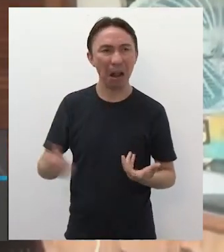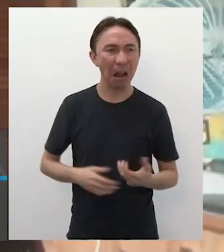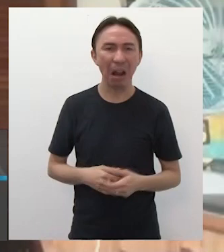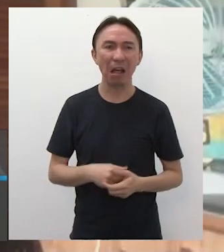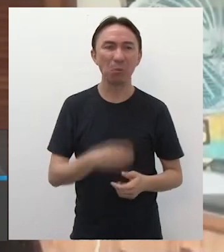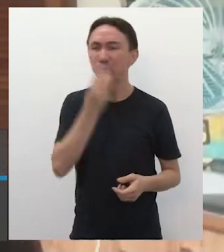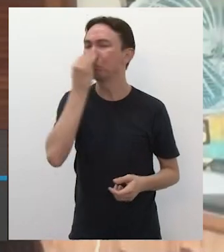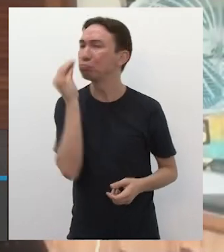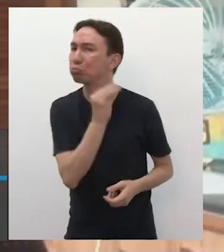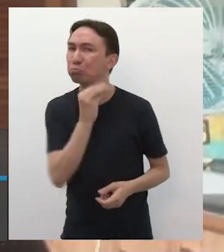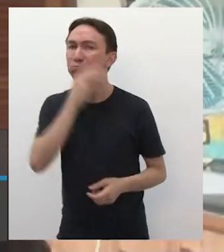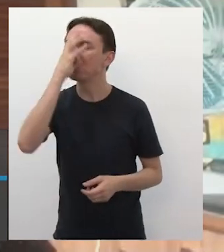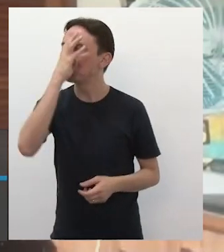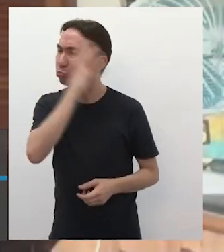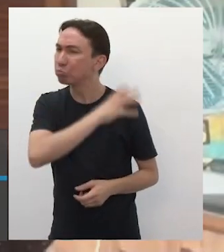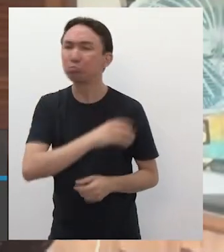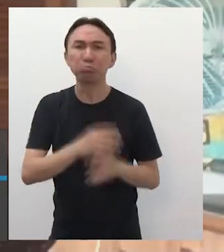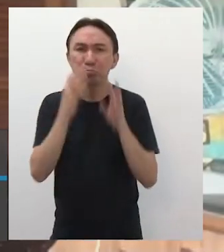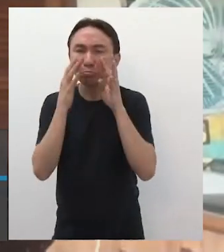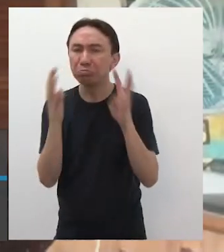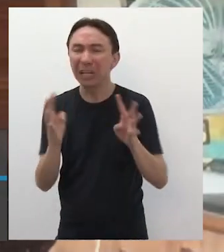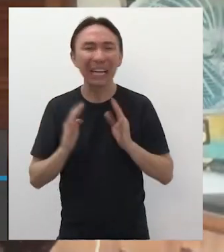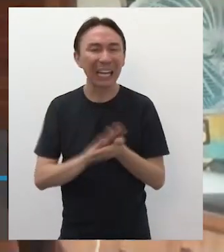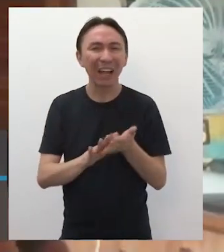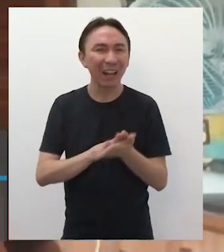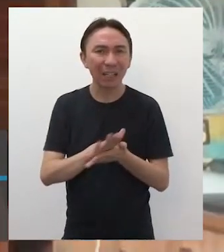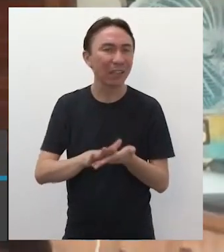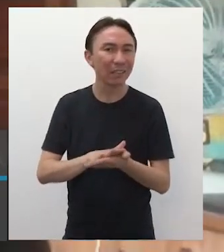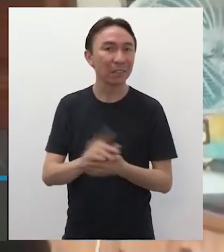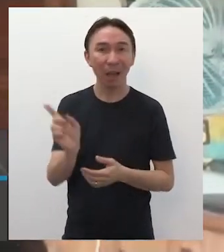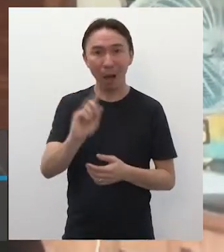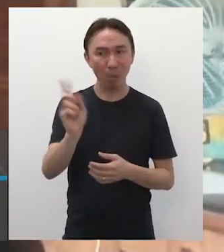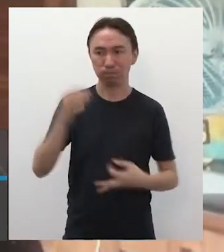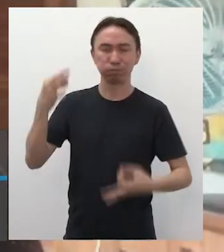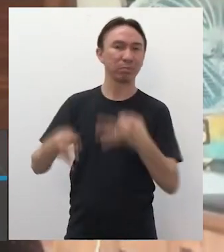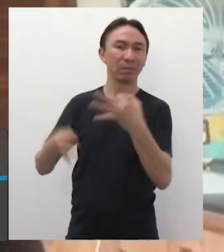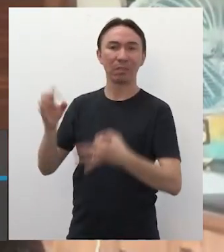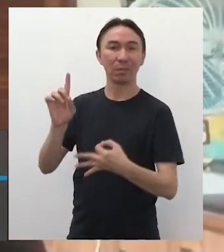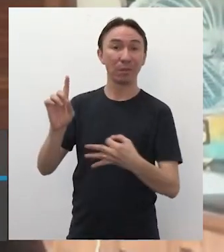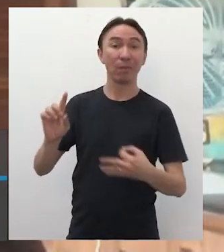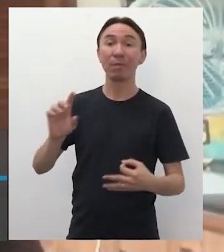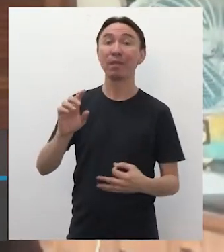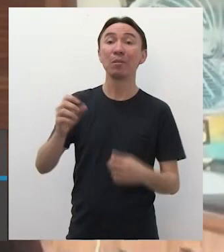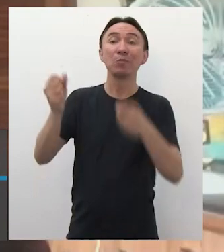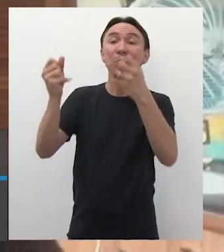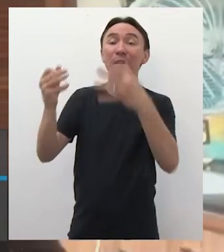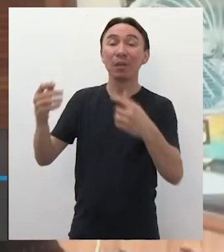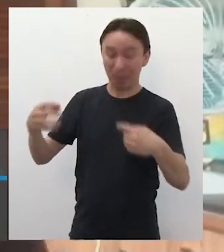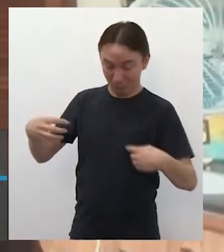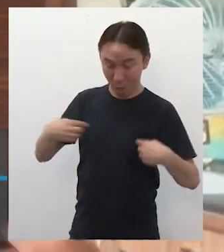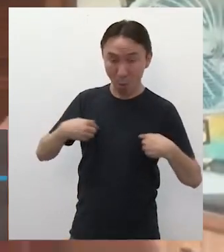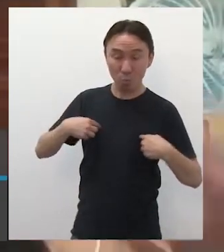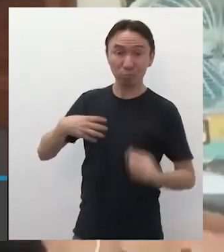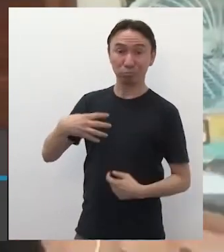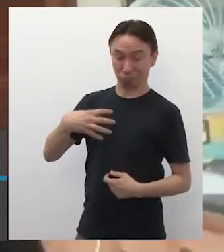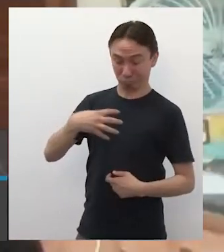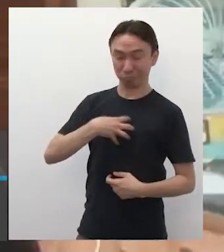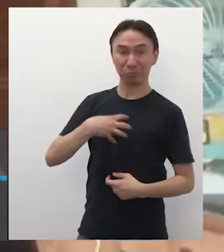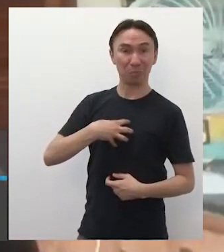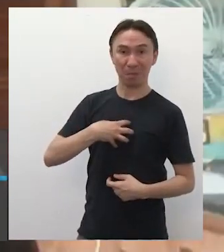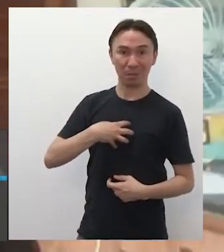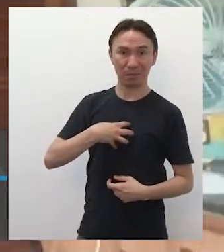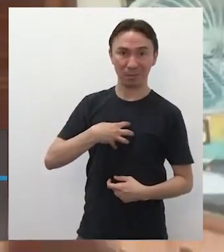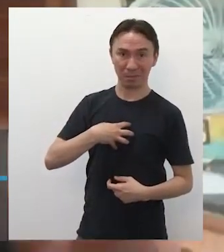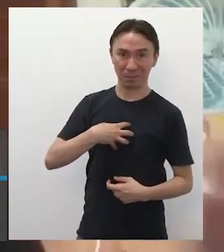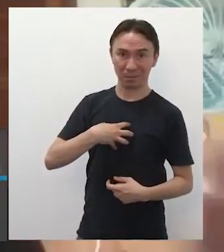eu coloquei aquilo que eu estou sentindo em relação à postura dela. E aí ela pode falar, nossa, Flávia, você me desculpa,